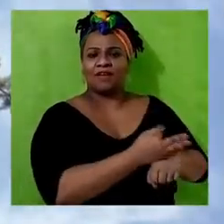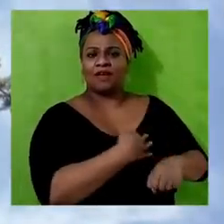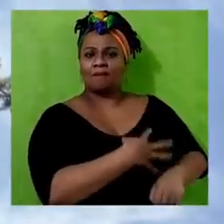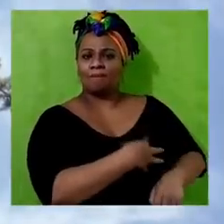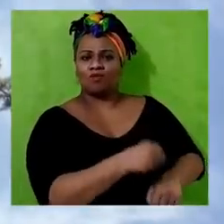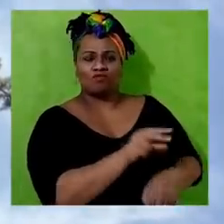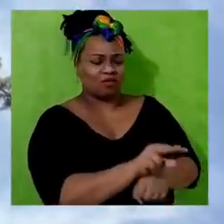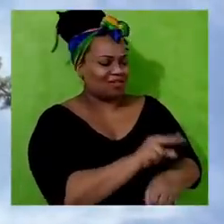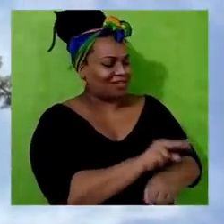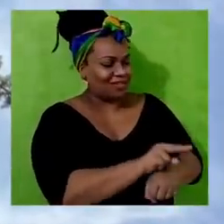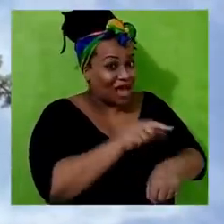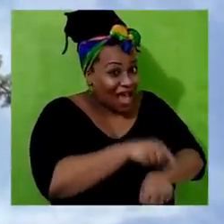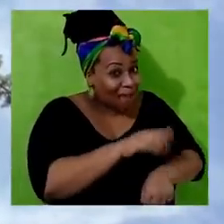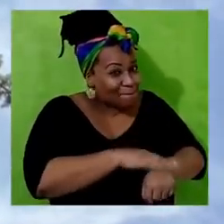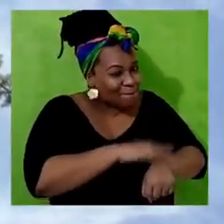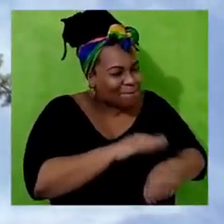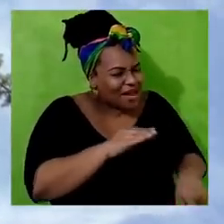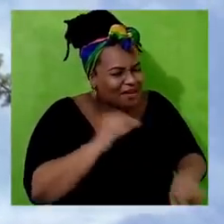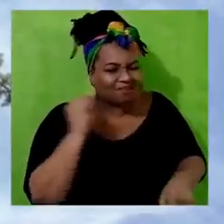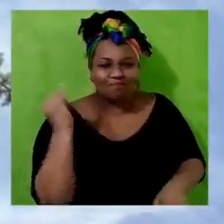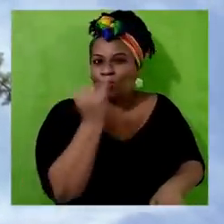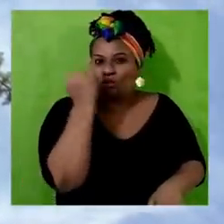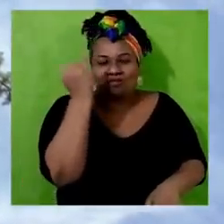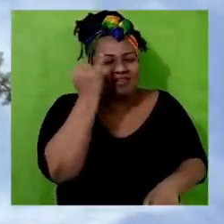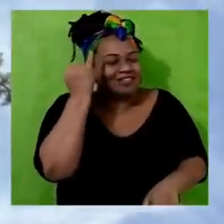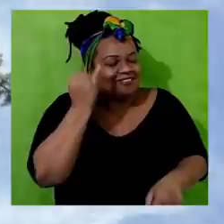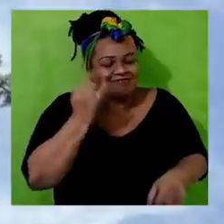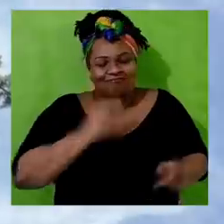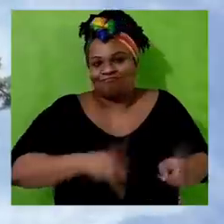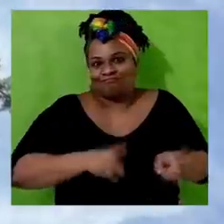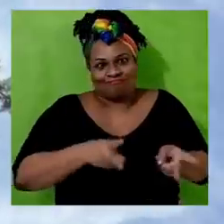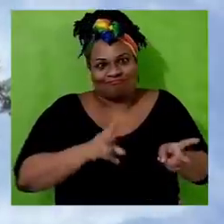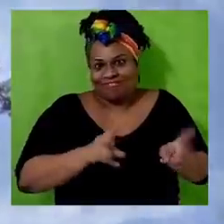meus filhos, e naquele momento pra mim era tudo que importava.